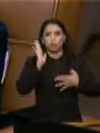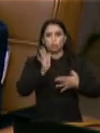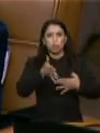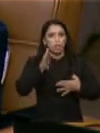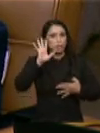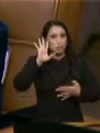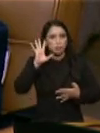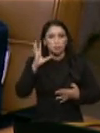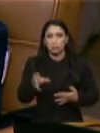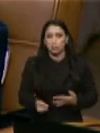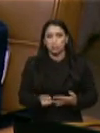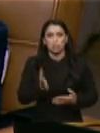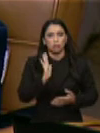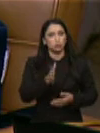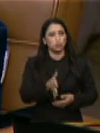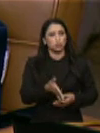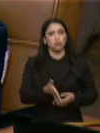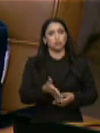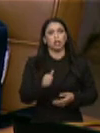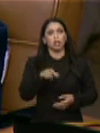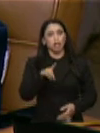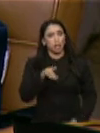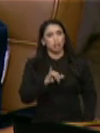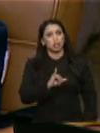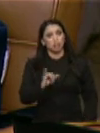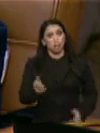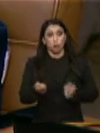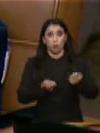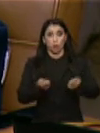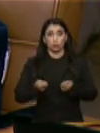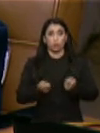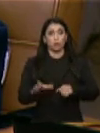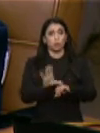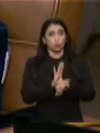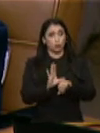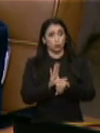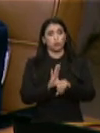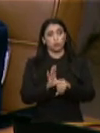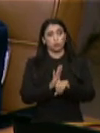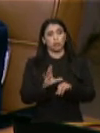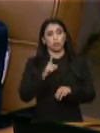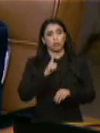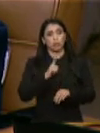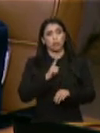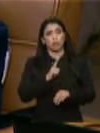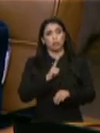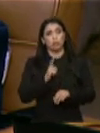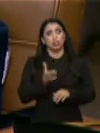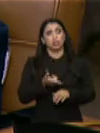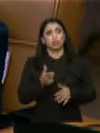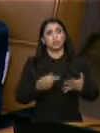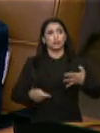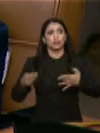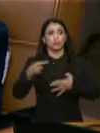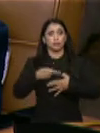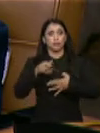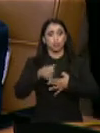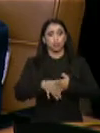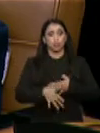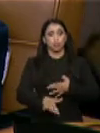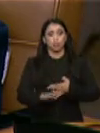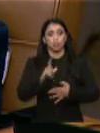decisões proferidas em sede de ação direta de controle de constitucionalidade em repercussão geral. Salvo engano, eu estou aqui